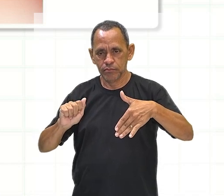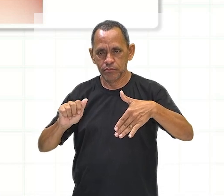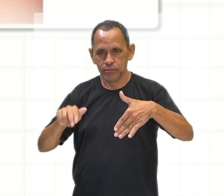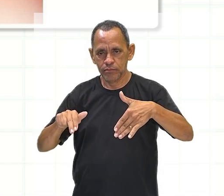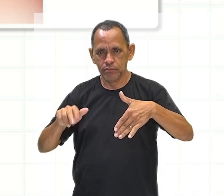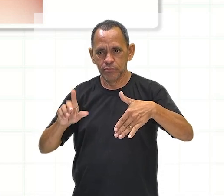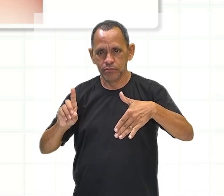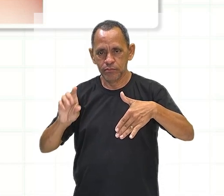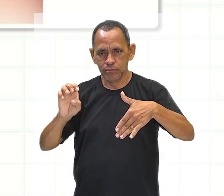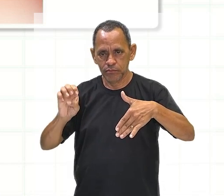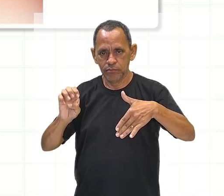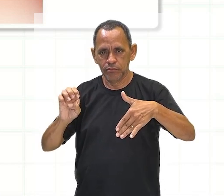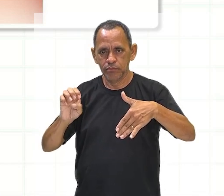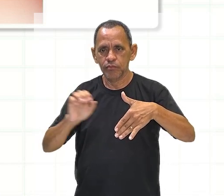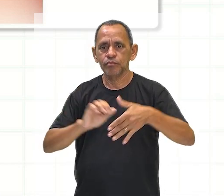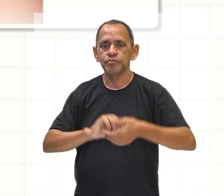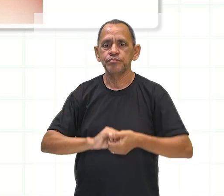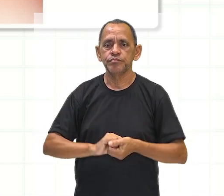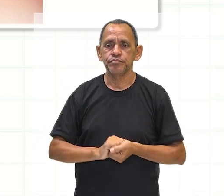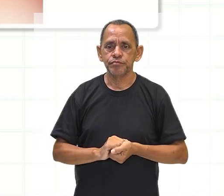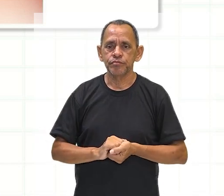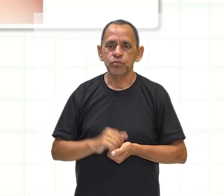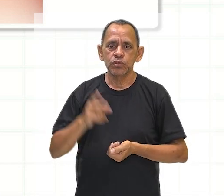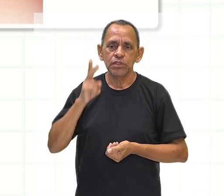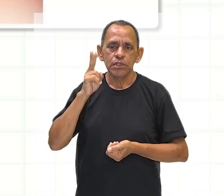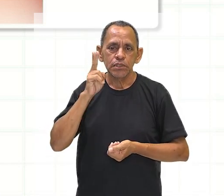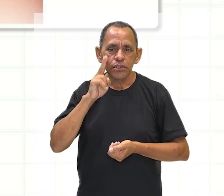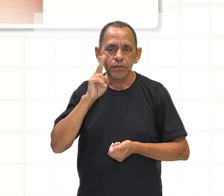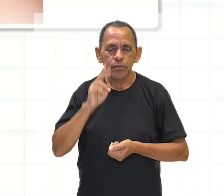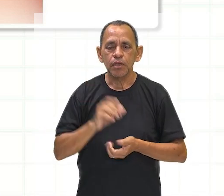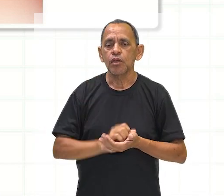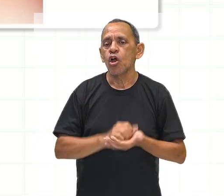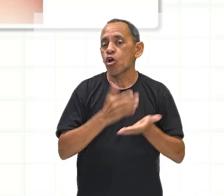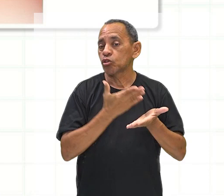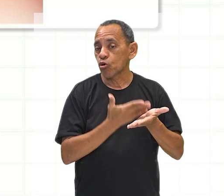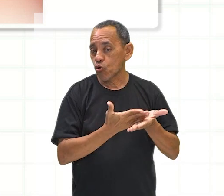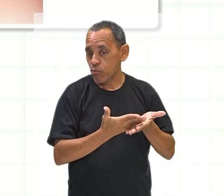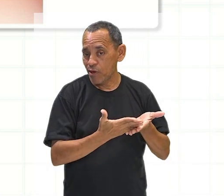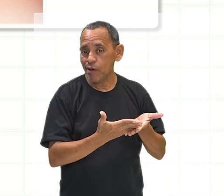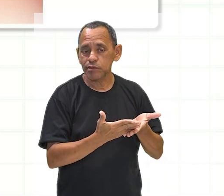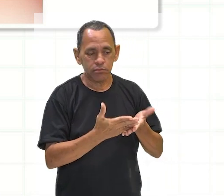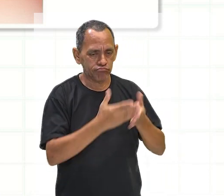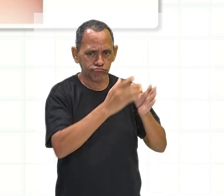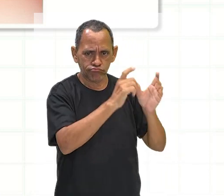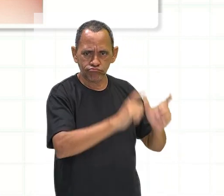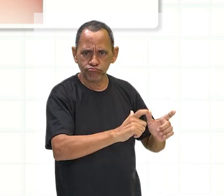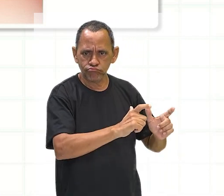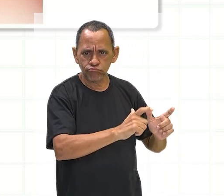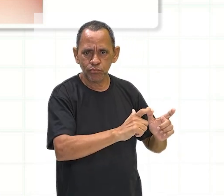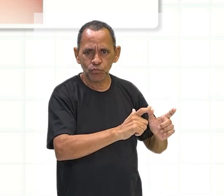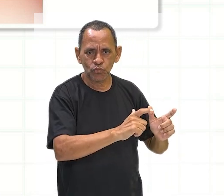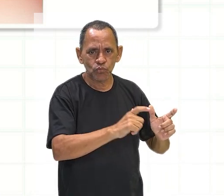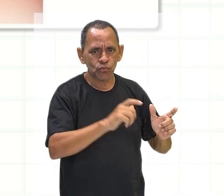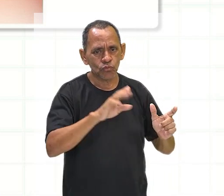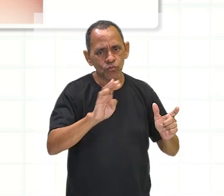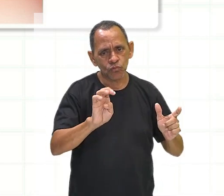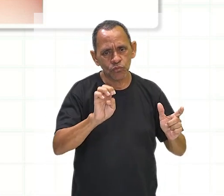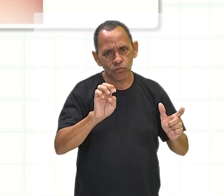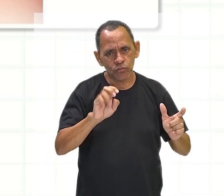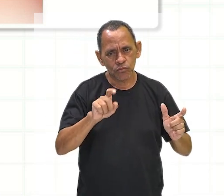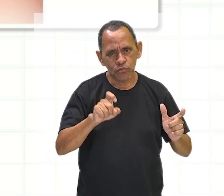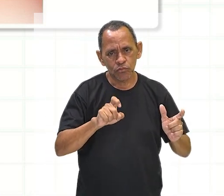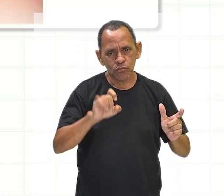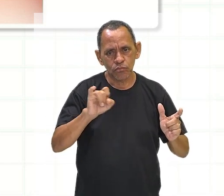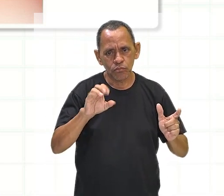Tá ao contrário aqui a nossa imagem. Vamos voltar aqui para vocês. Começa aqui, ó, na bexiga, né? Atravessa aí a próstata, como a gente